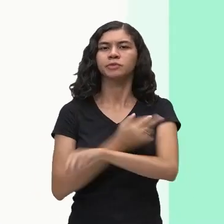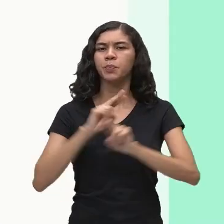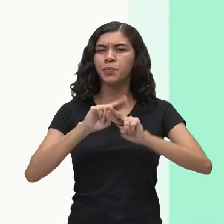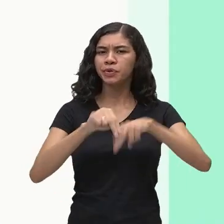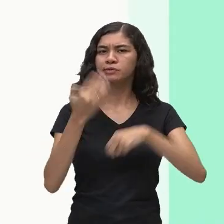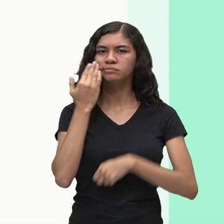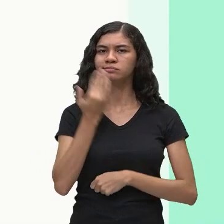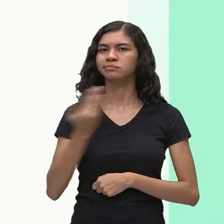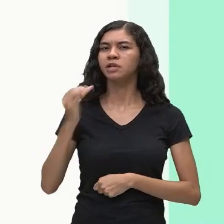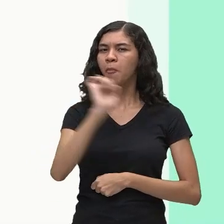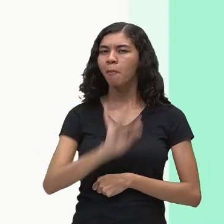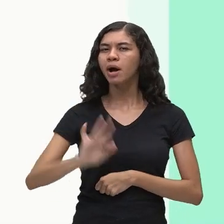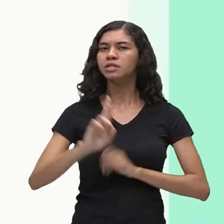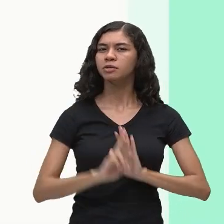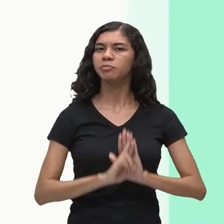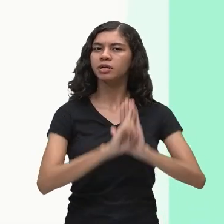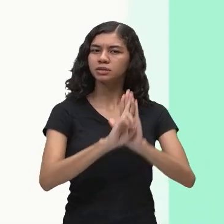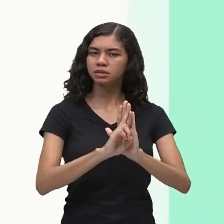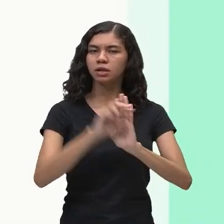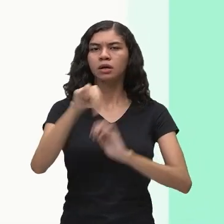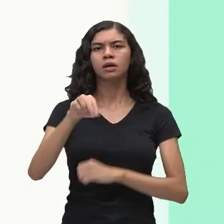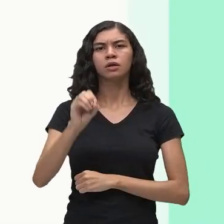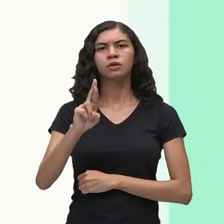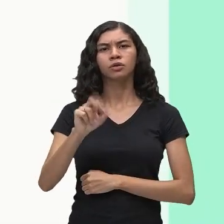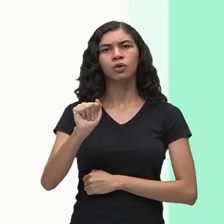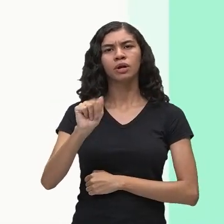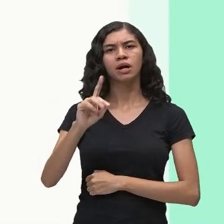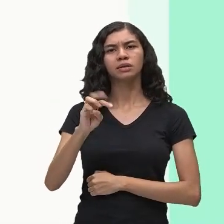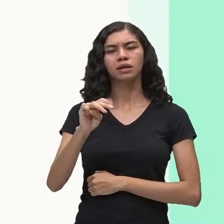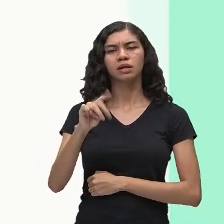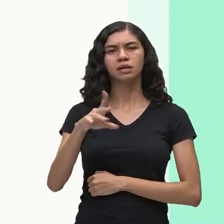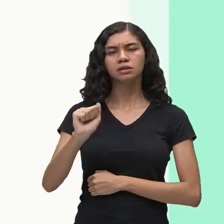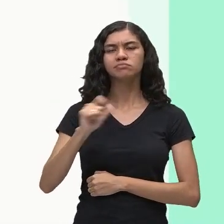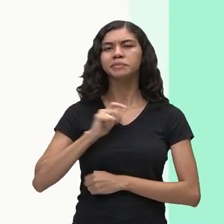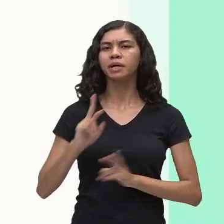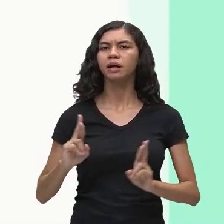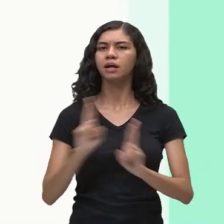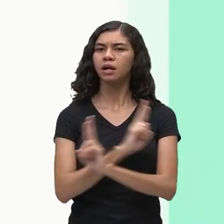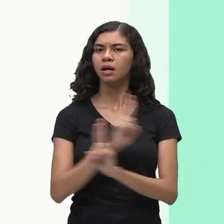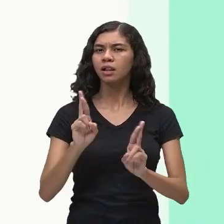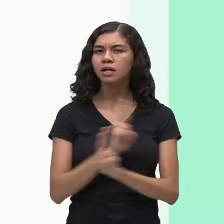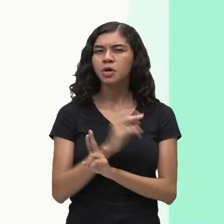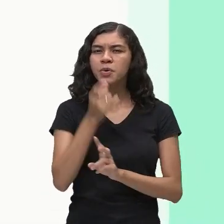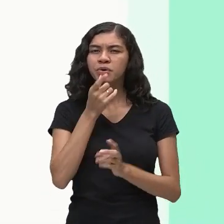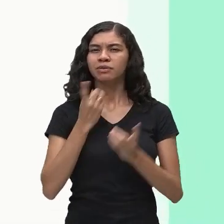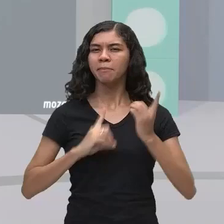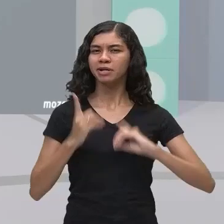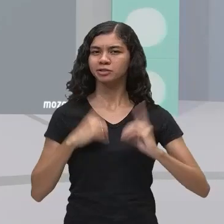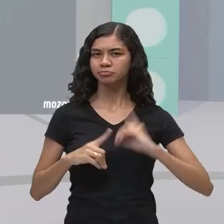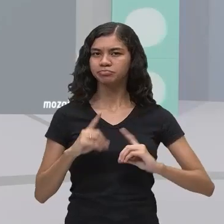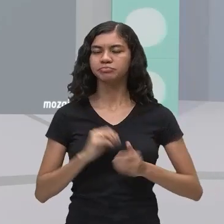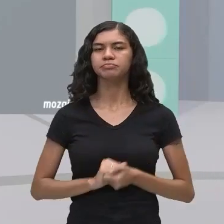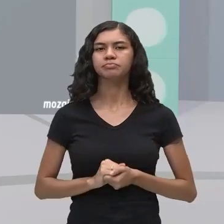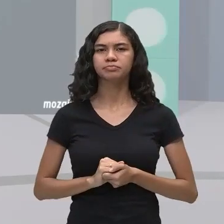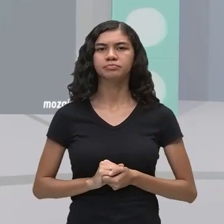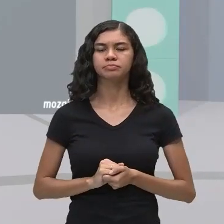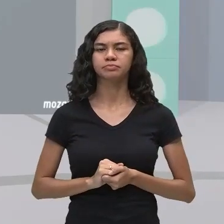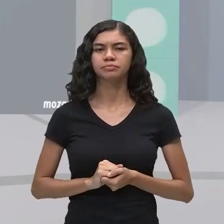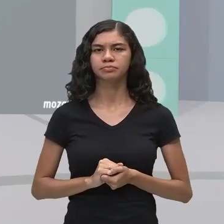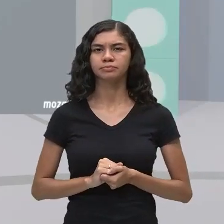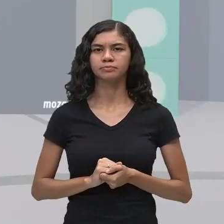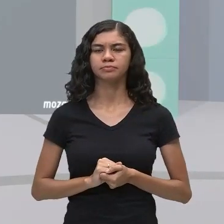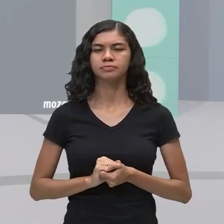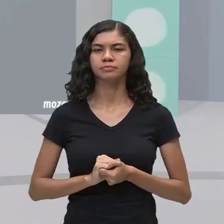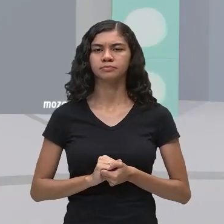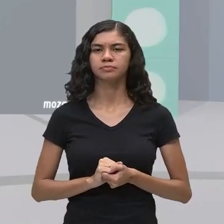imagem aí, porque a noradrenalina parece estar relacionada também com a depressão. E agora nós vamos falar